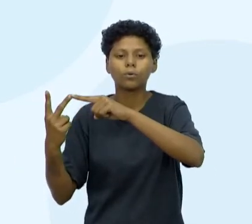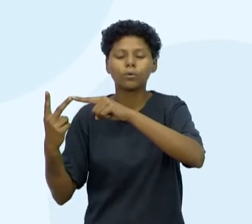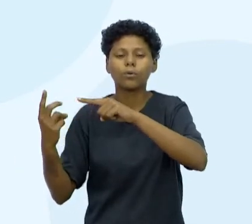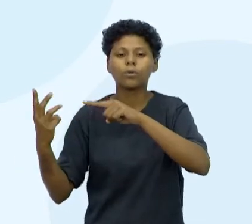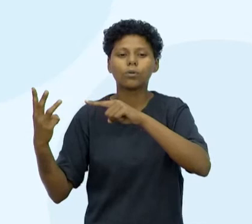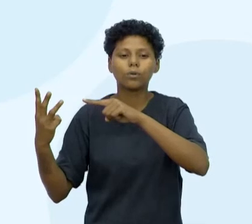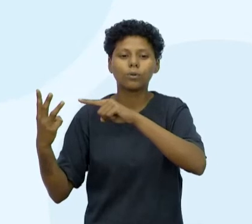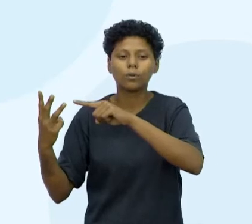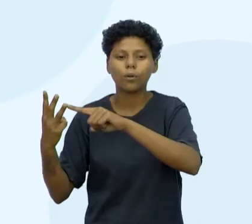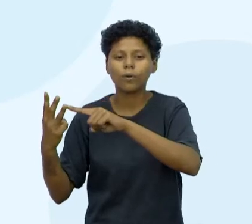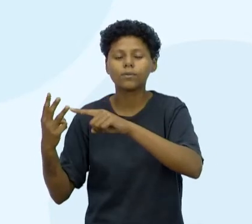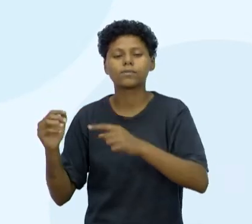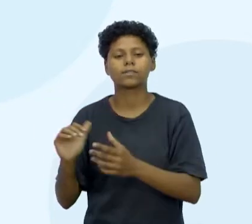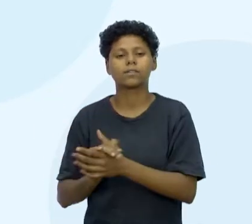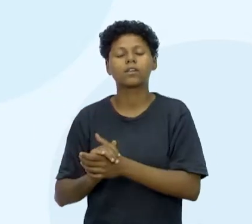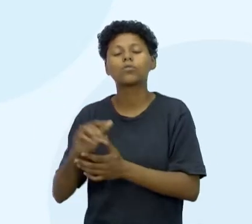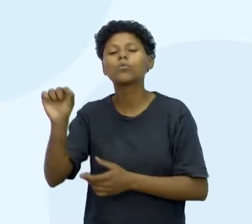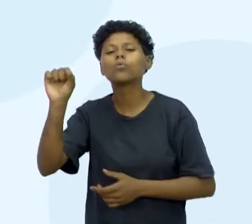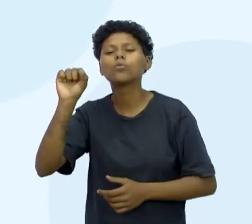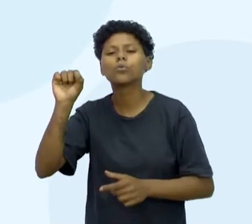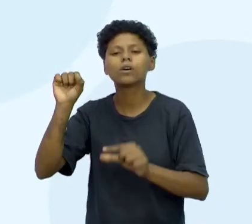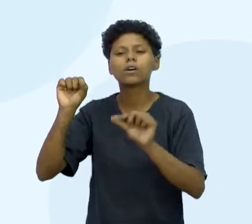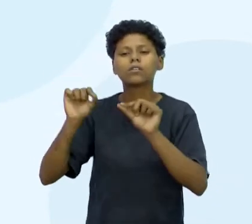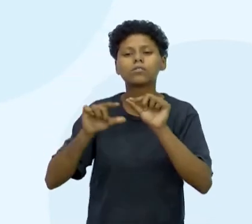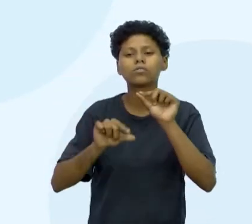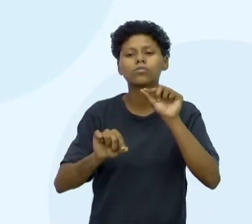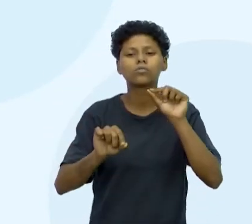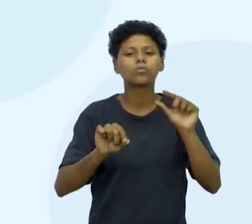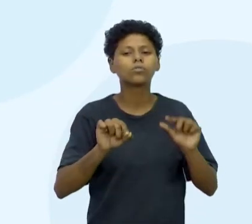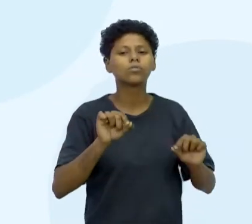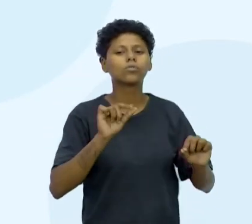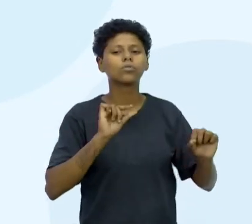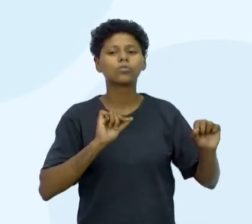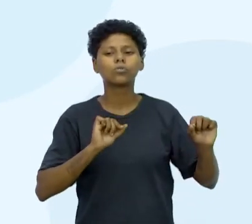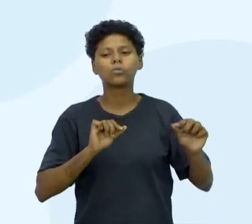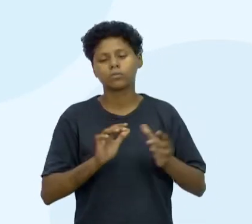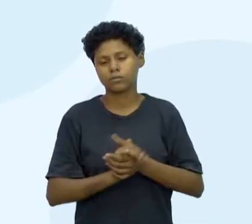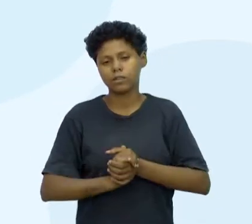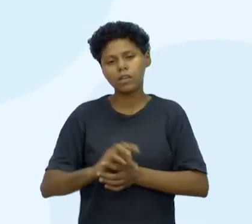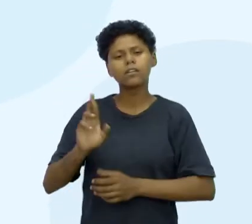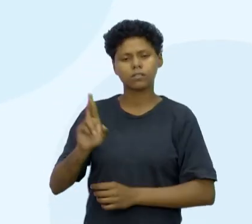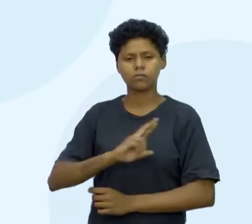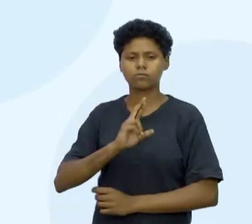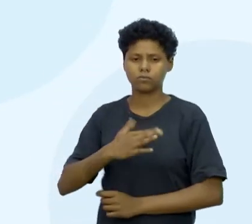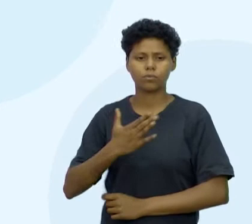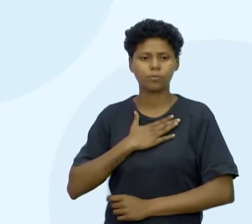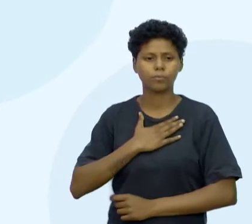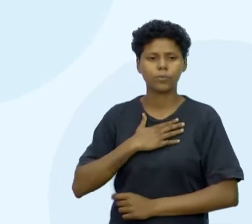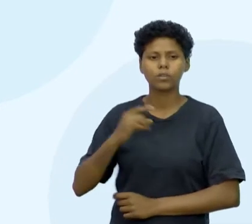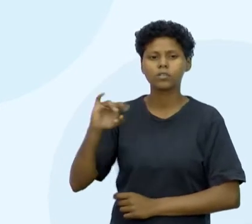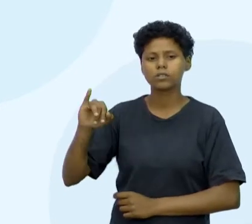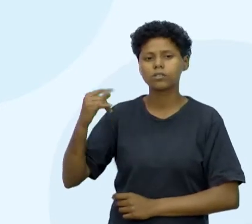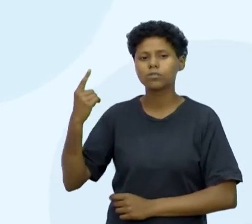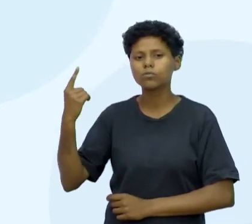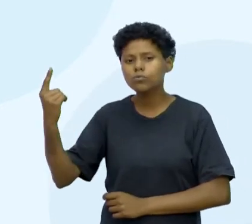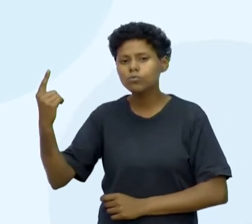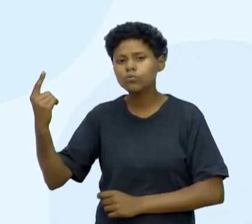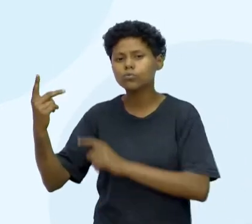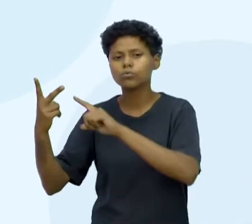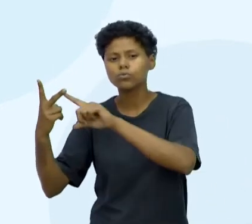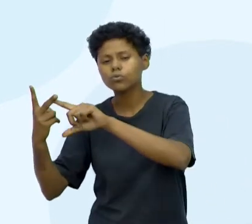essa do lápis, identifica aí o que é 1, 2 e 3 e fala para mim se essa alavanca é interfixa,